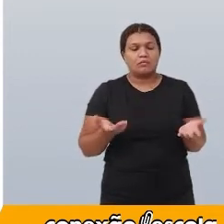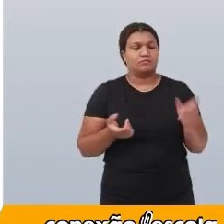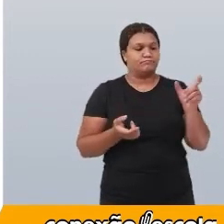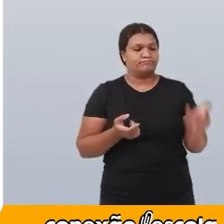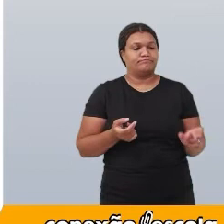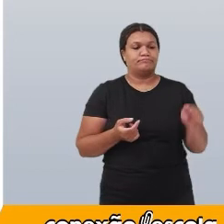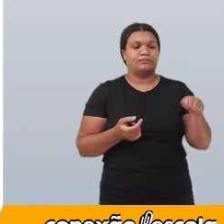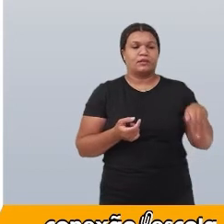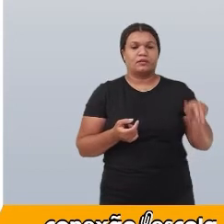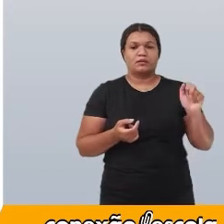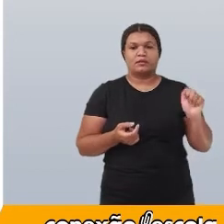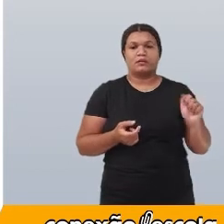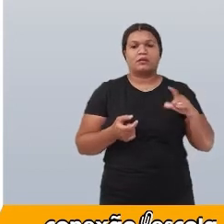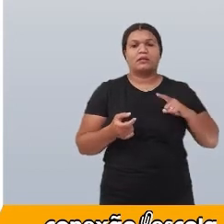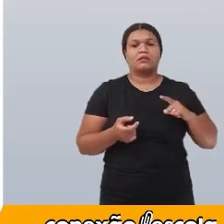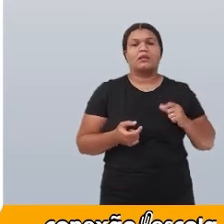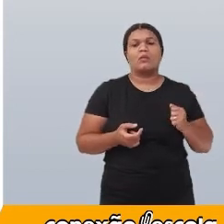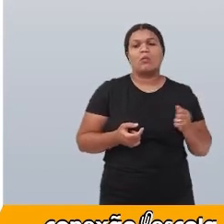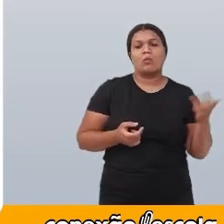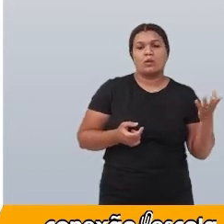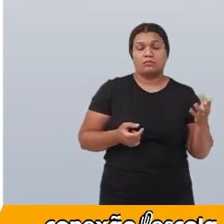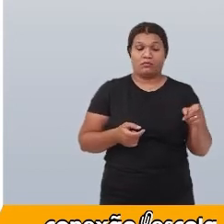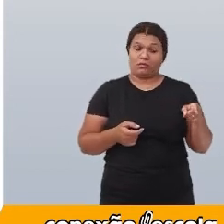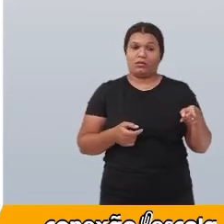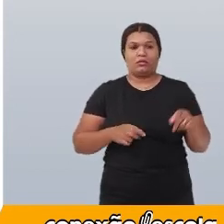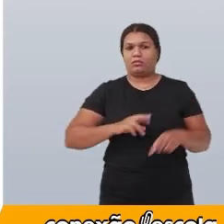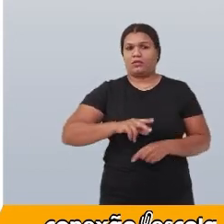que Ana tem. Ana não tem